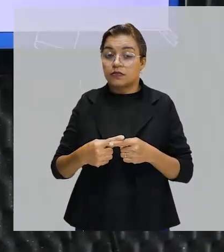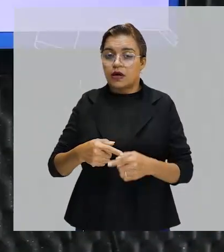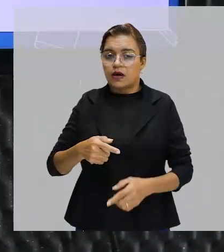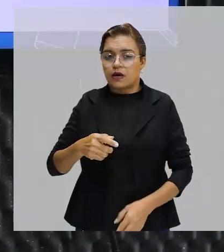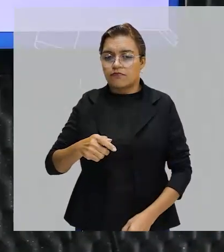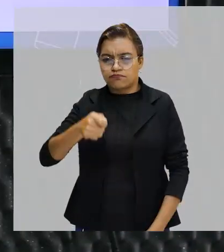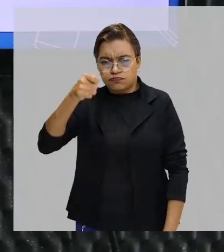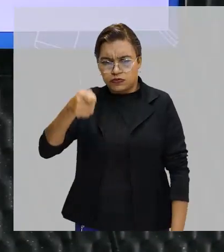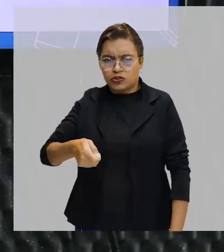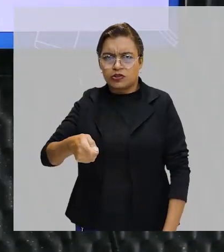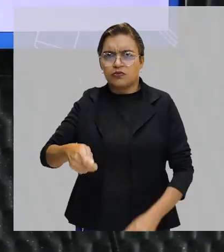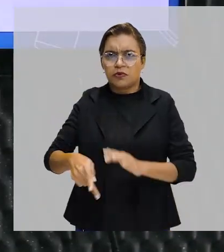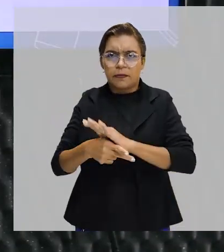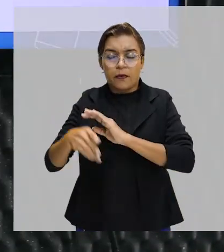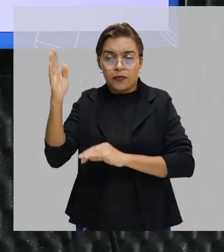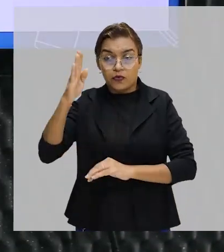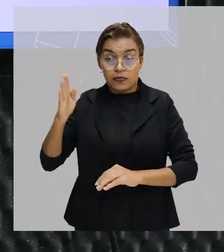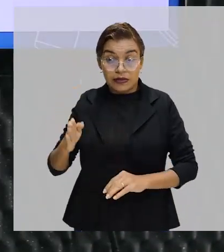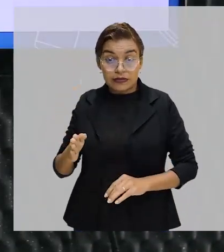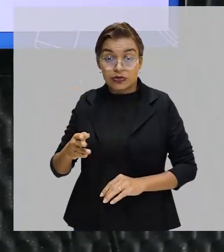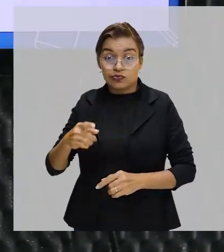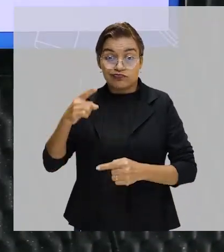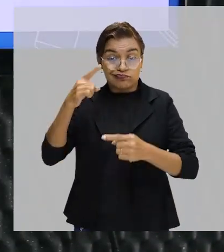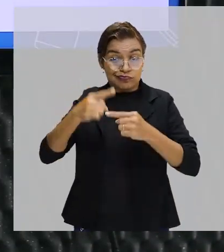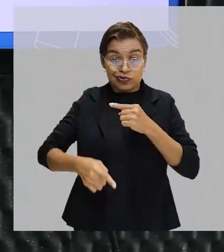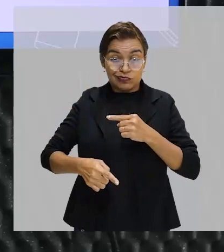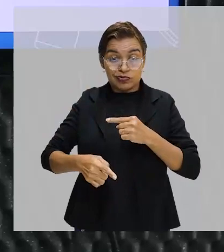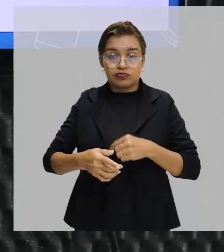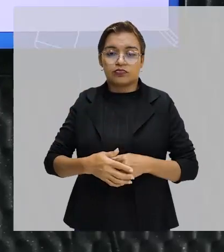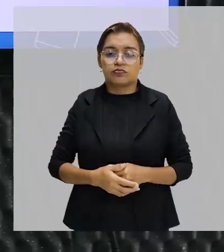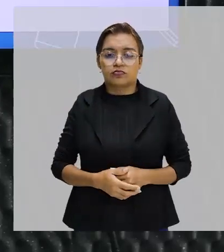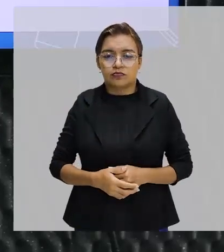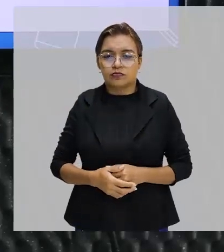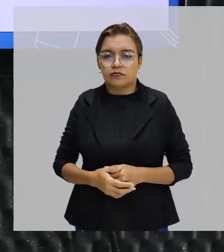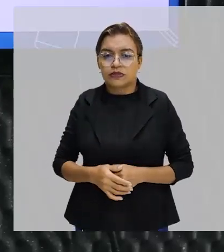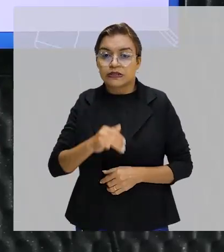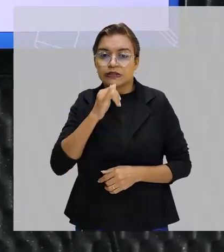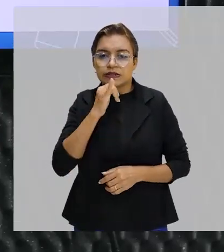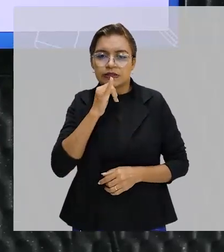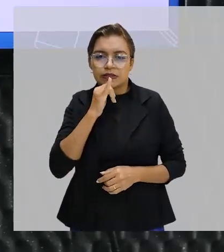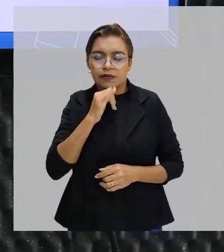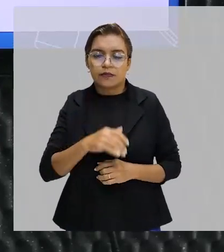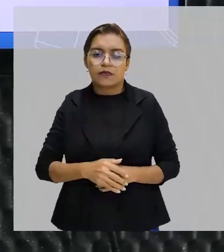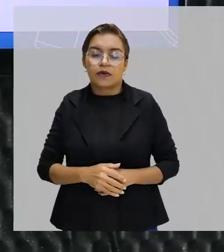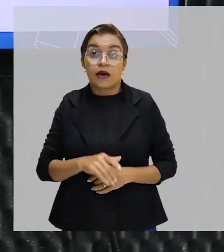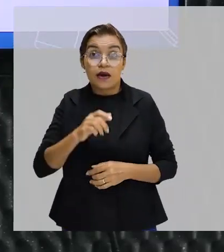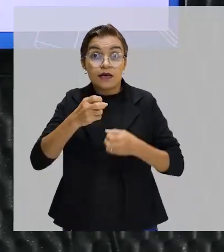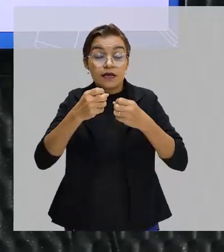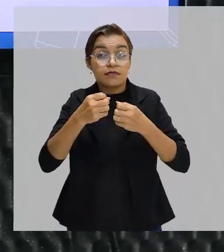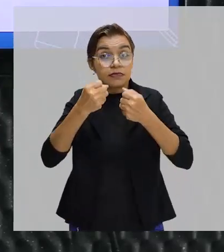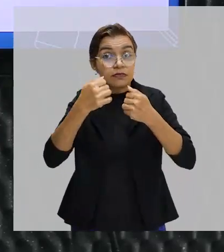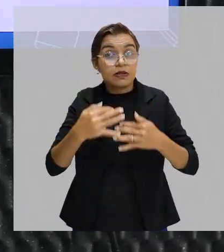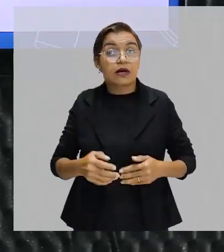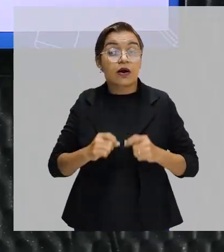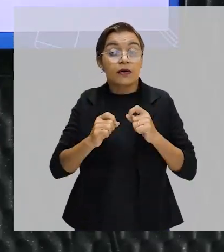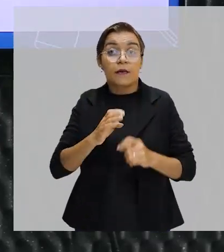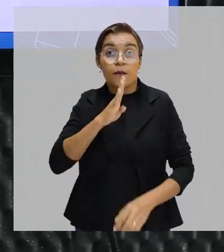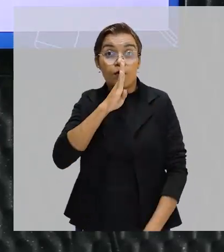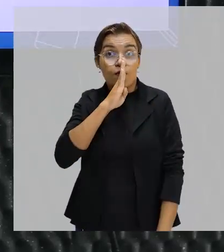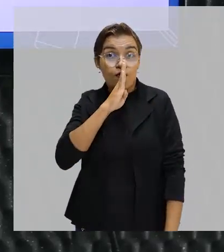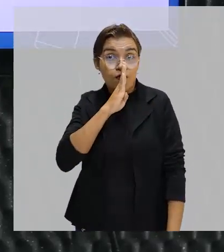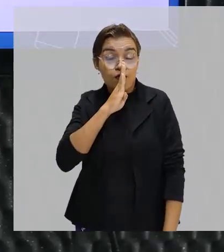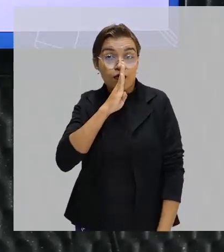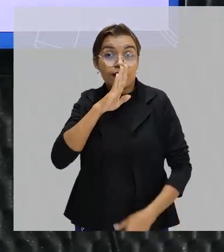encontra justamente no termo cálice, que na verdade ele queria dizer cálice no sentido de calar a boca. Mas eles não